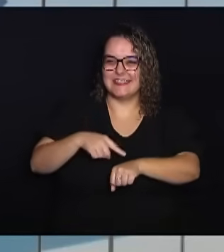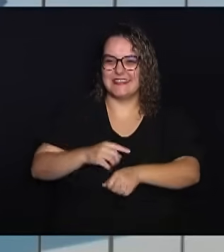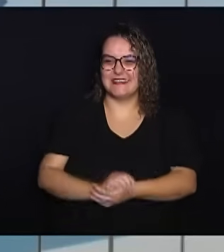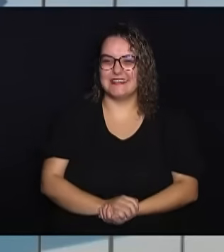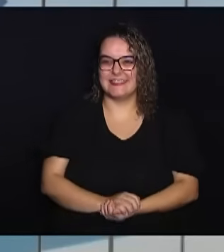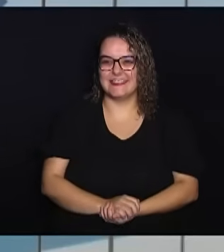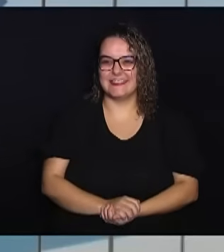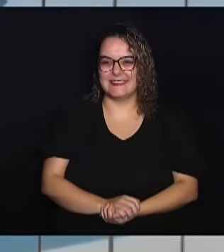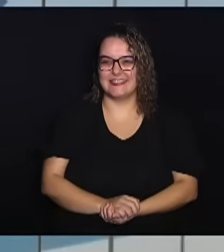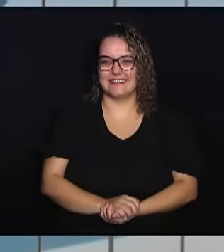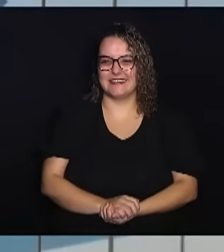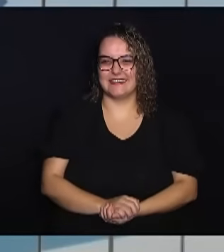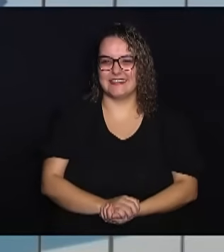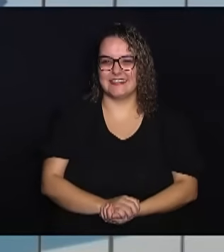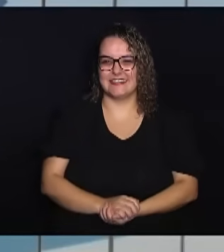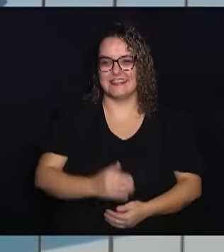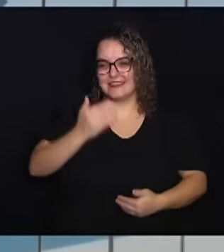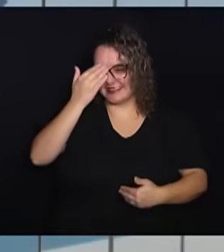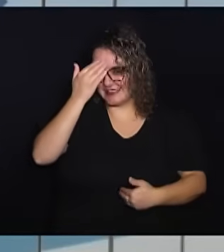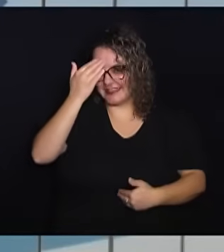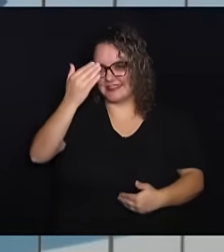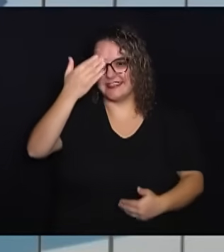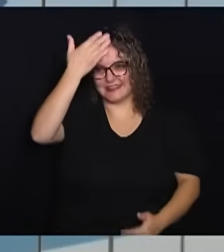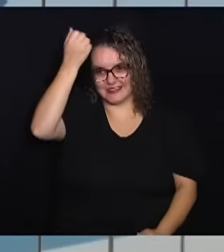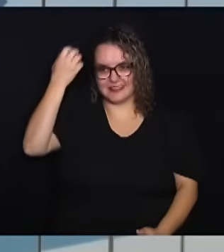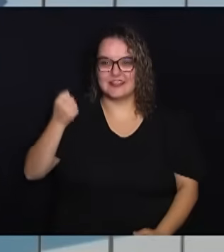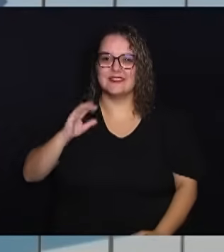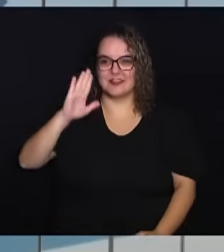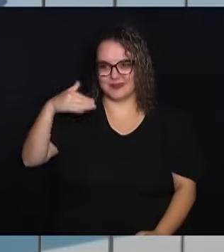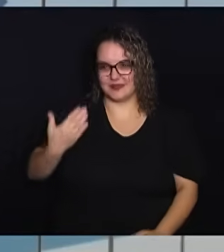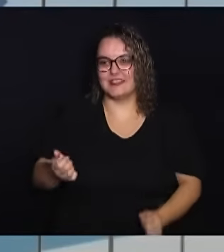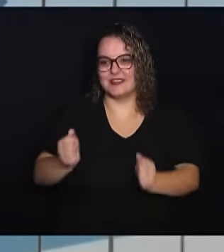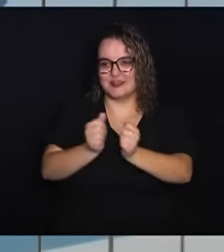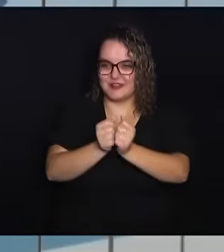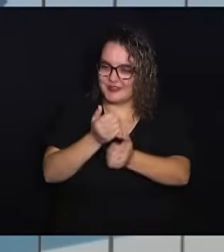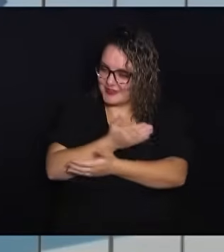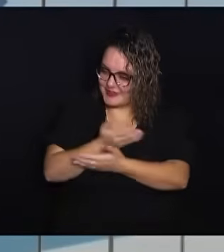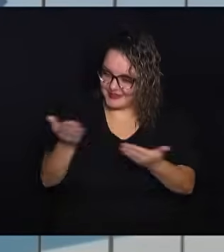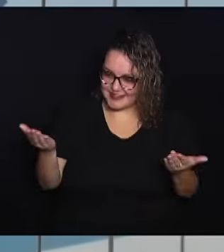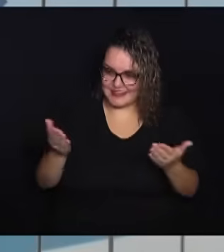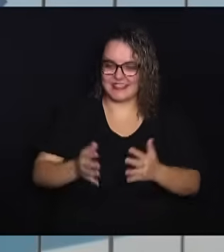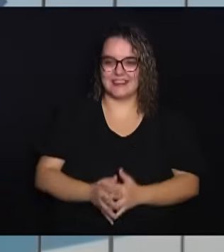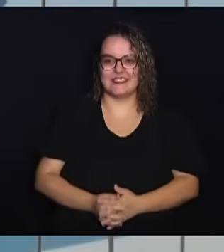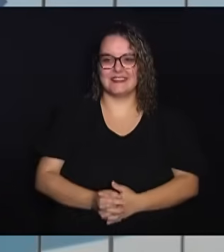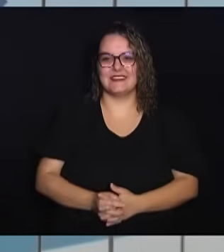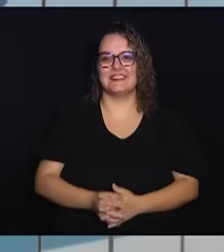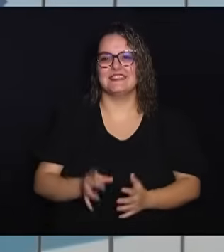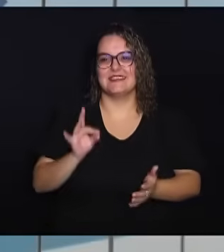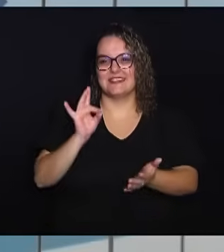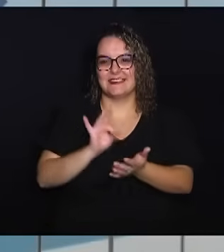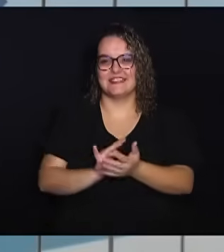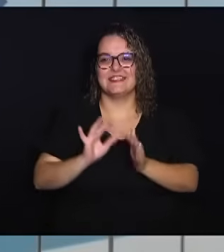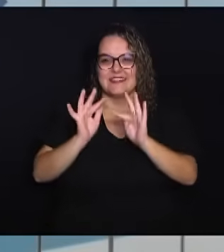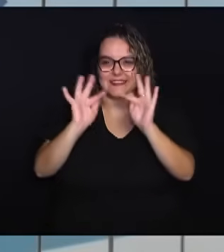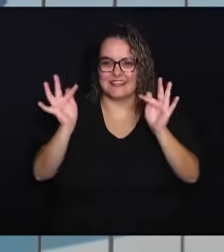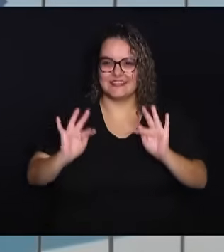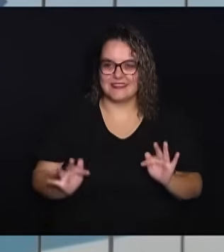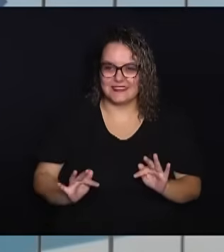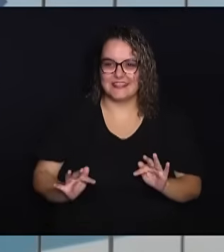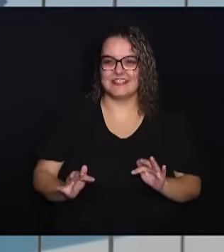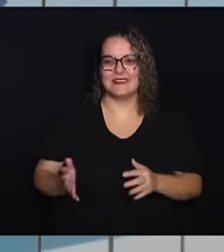Passou rapidinho e gratidão, viu, Rubem? Uma honra estar aqui com vocês e de verdade mesmo, estou muito feliz aqui